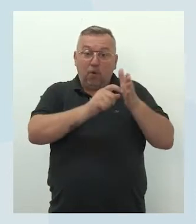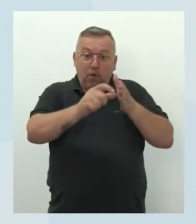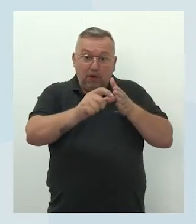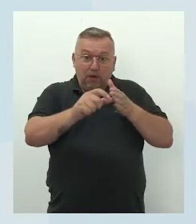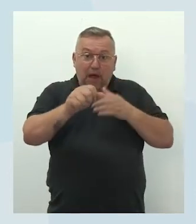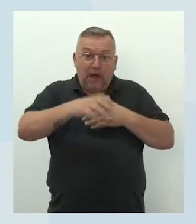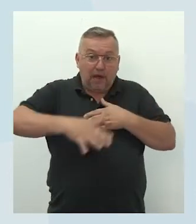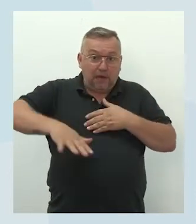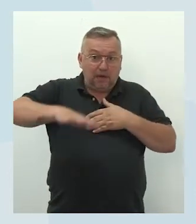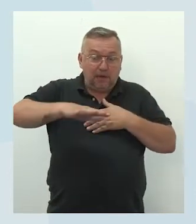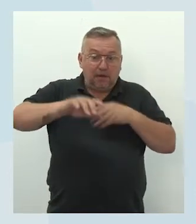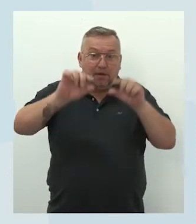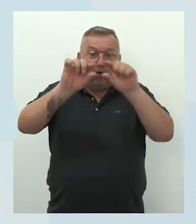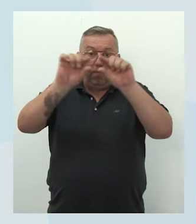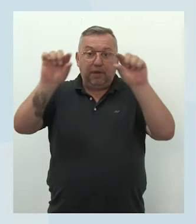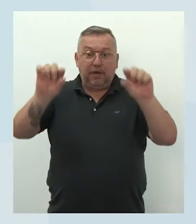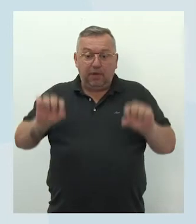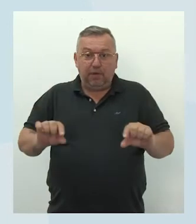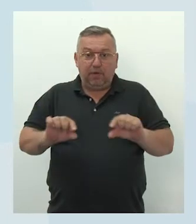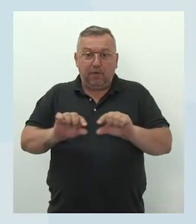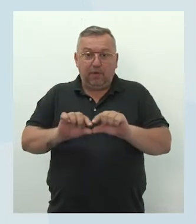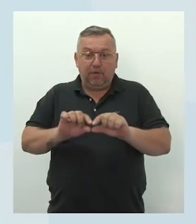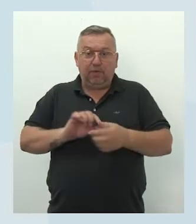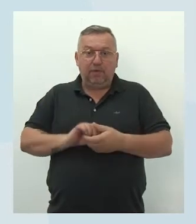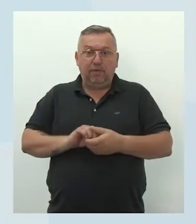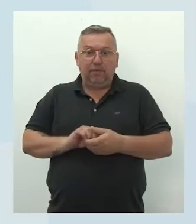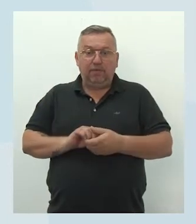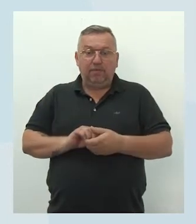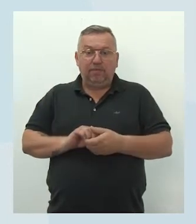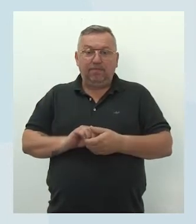área ou ao conceito de perímetro?